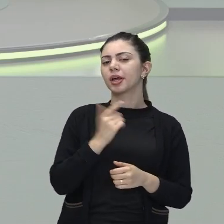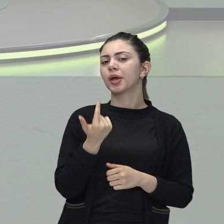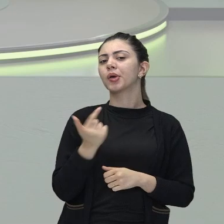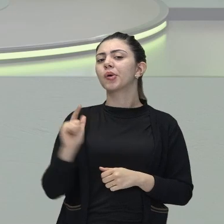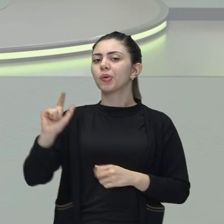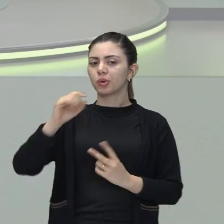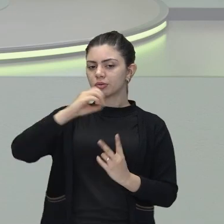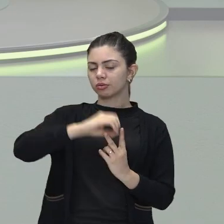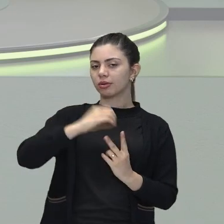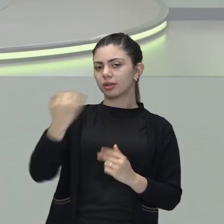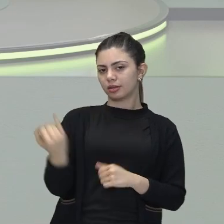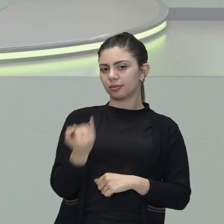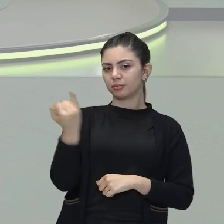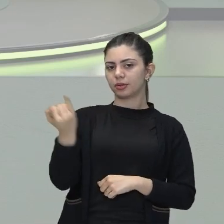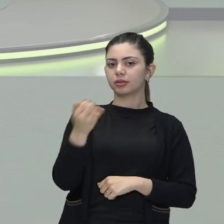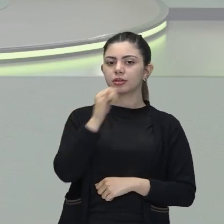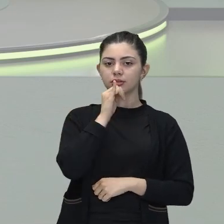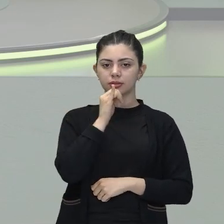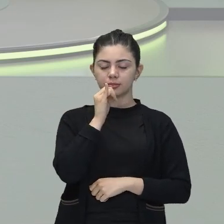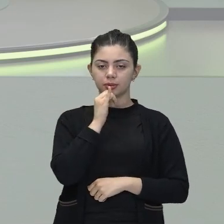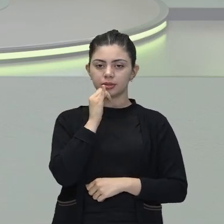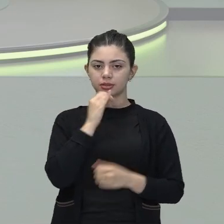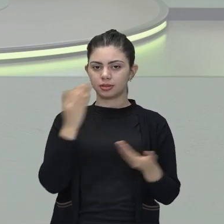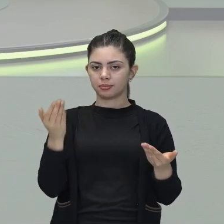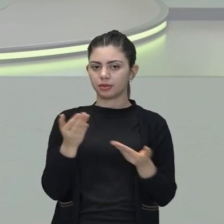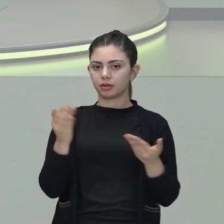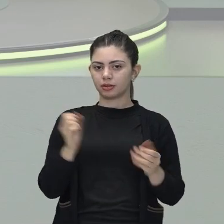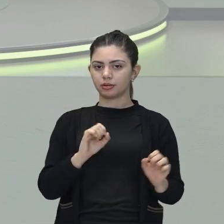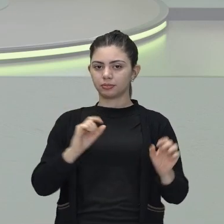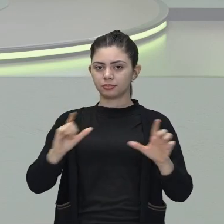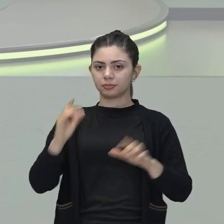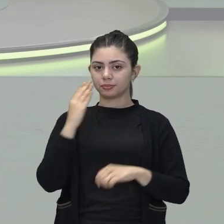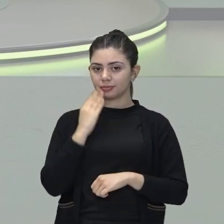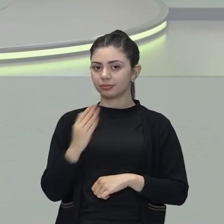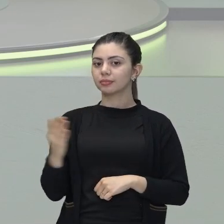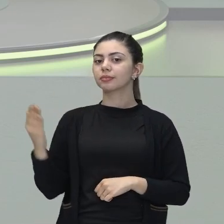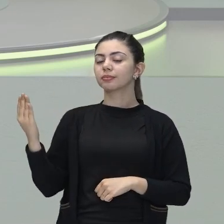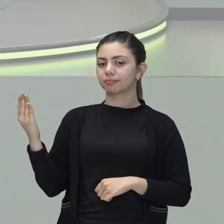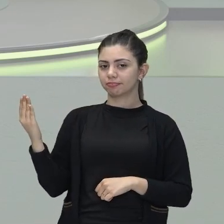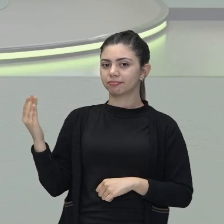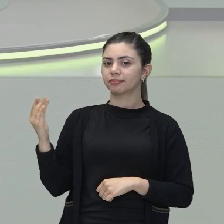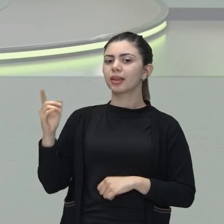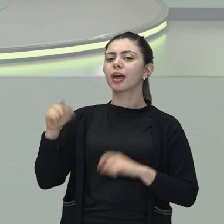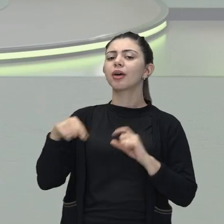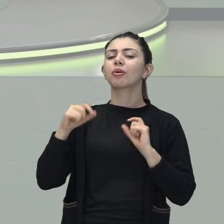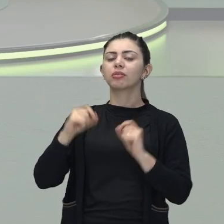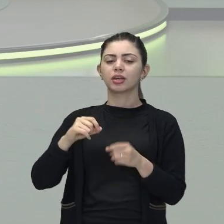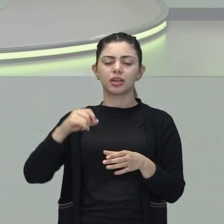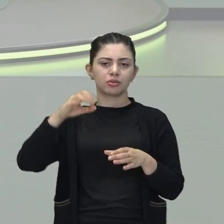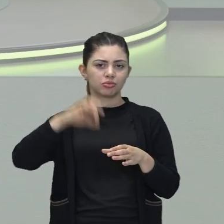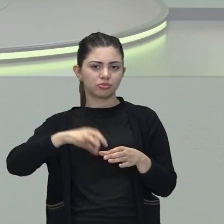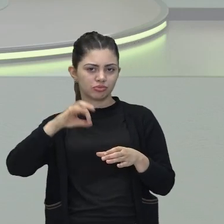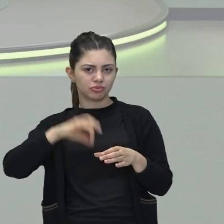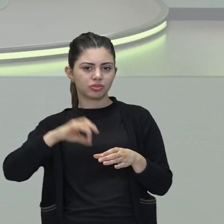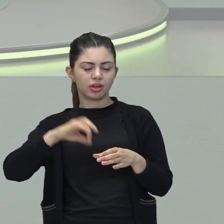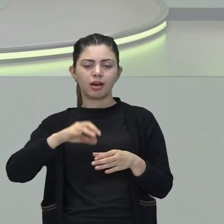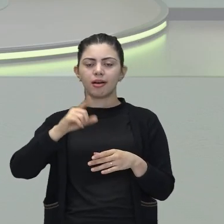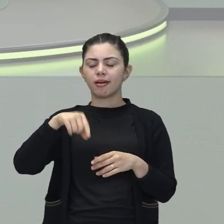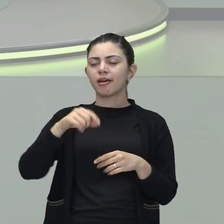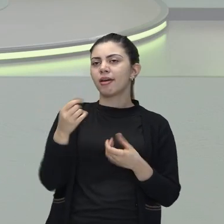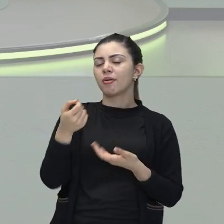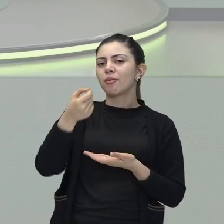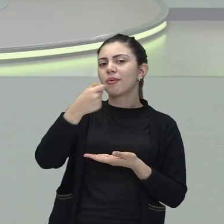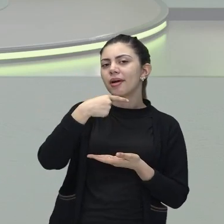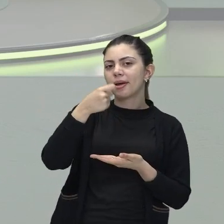éteres importantes, como por exemplo aqui, esse outro aqui, que é o chá de quebra-pedra. Vocês já devem ter ouvido falar,